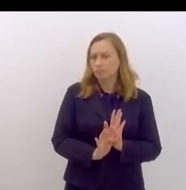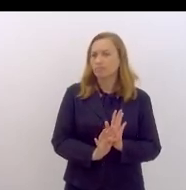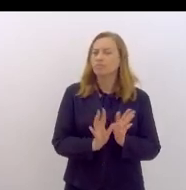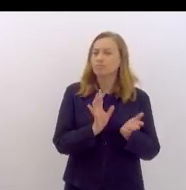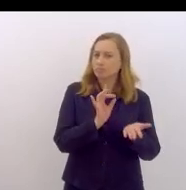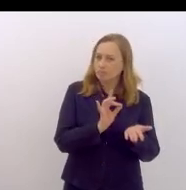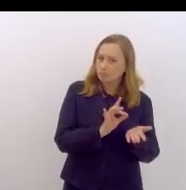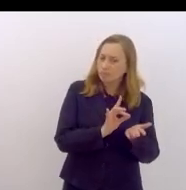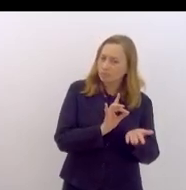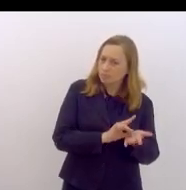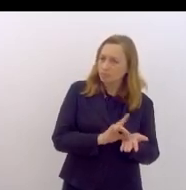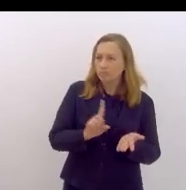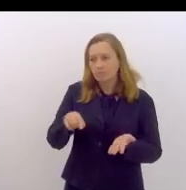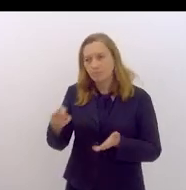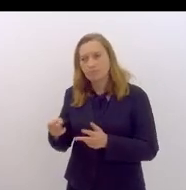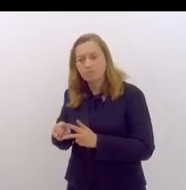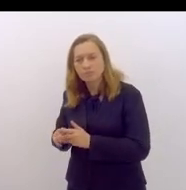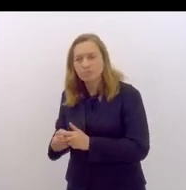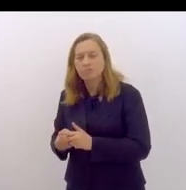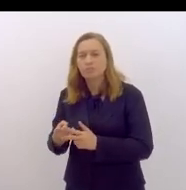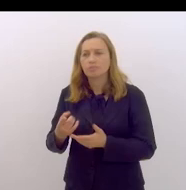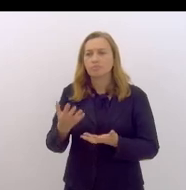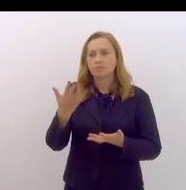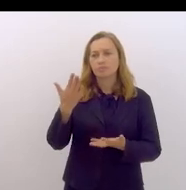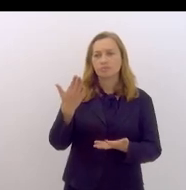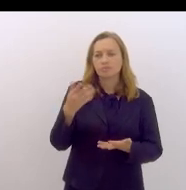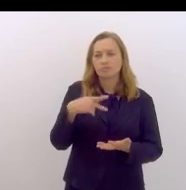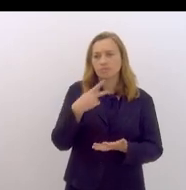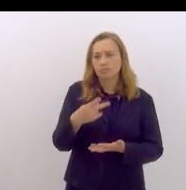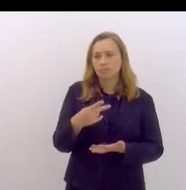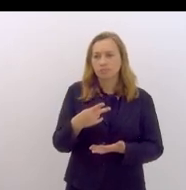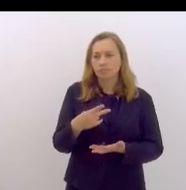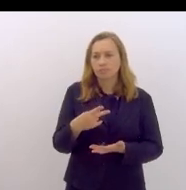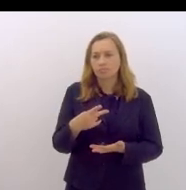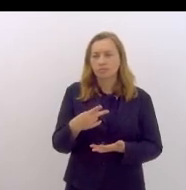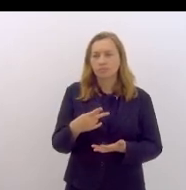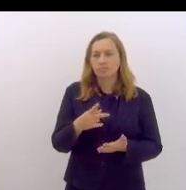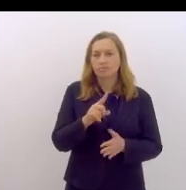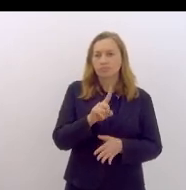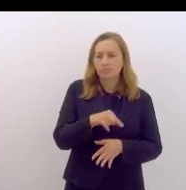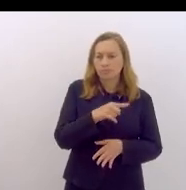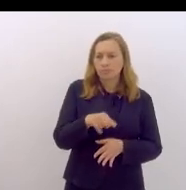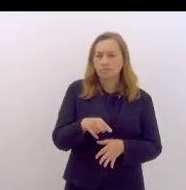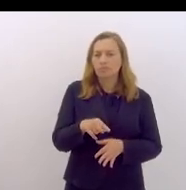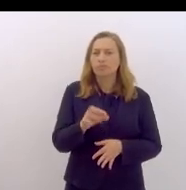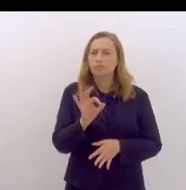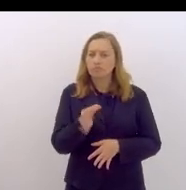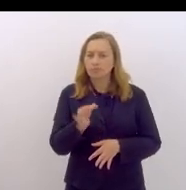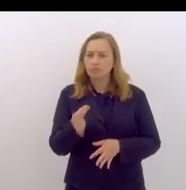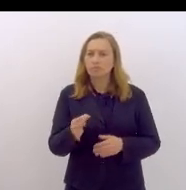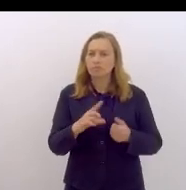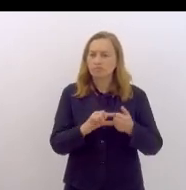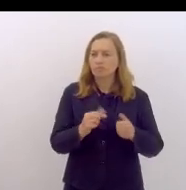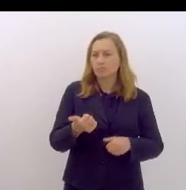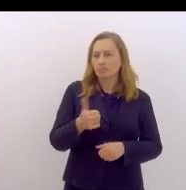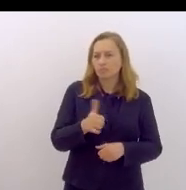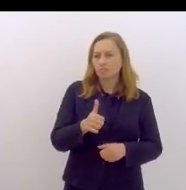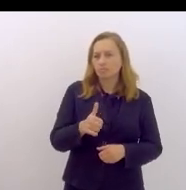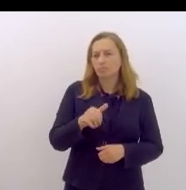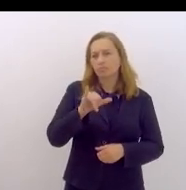corrigido, eu só quero bater aqui e ratificar a supressão efetiva do artigo 11 que diz respeito ao